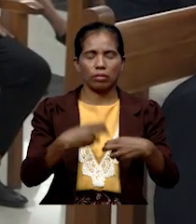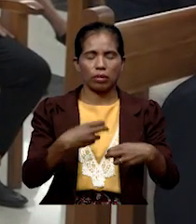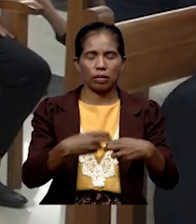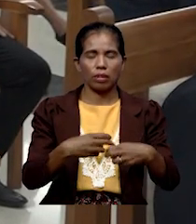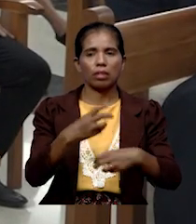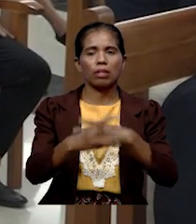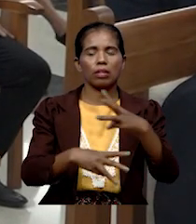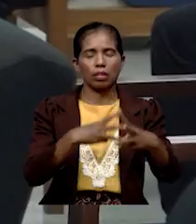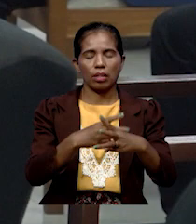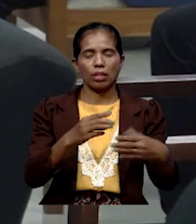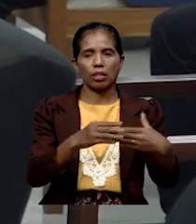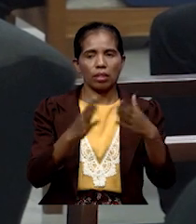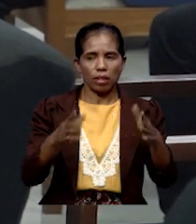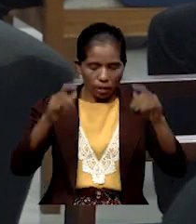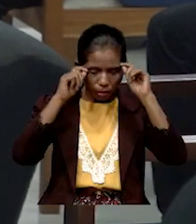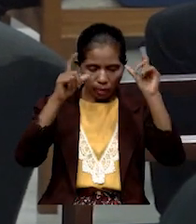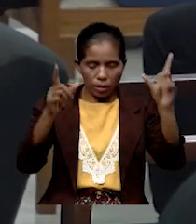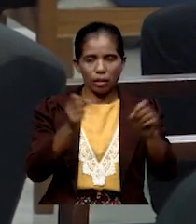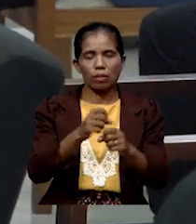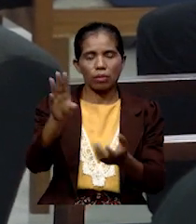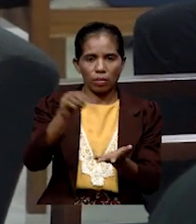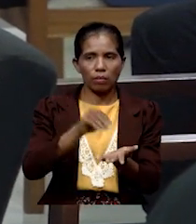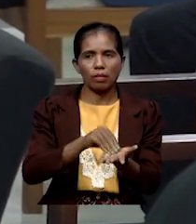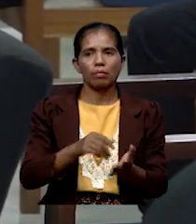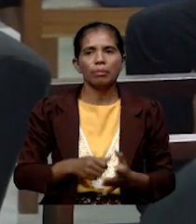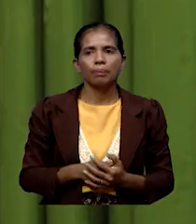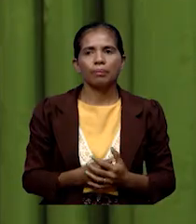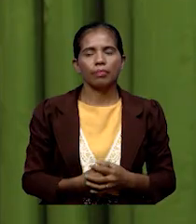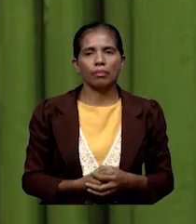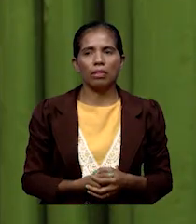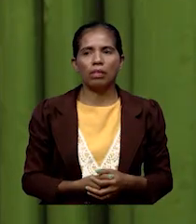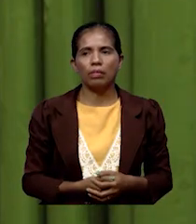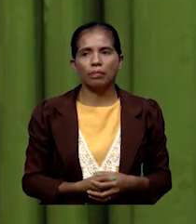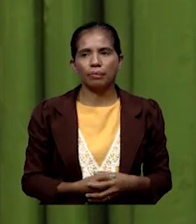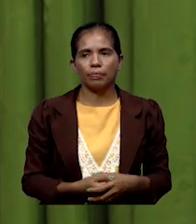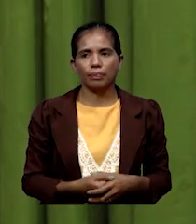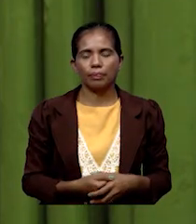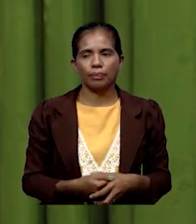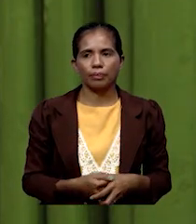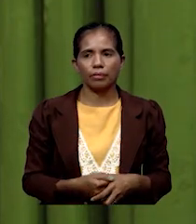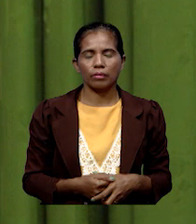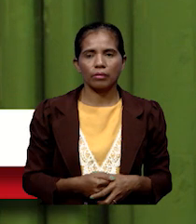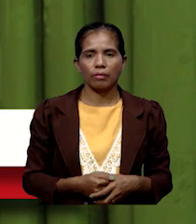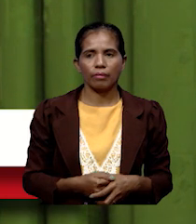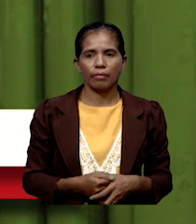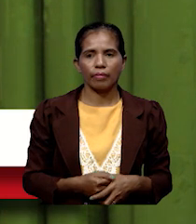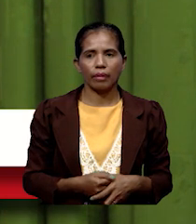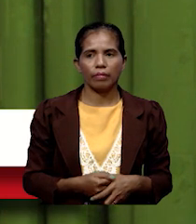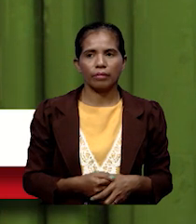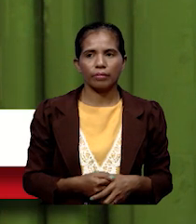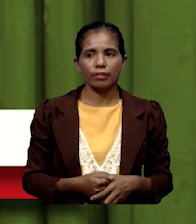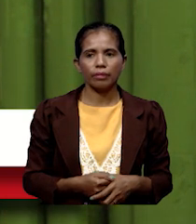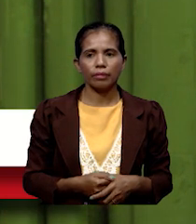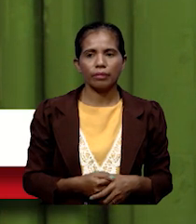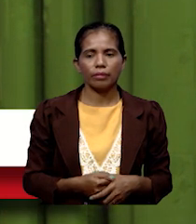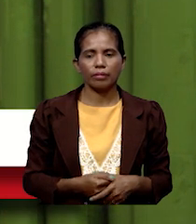atu liderança sira iha Timor-Leste halo adaptação. Let me just take the opportunity to highlight few major